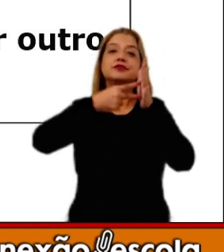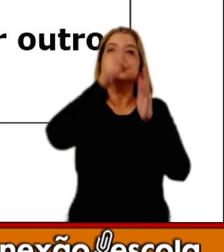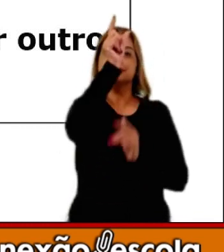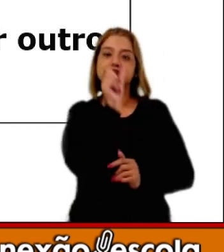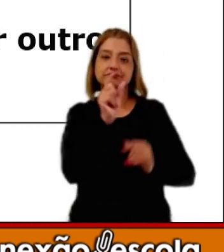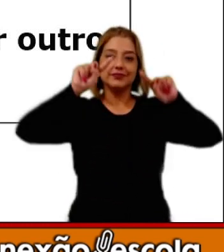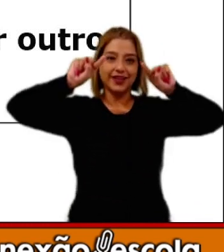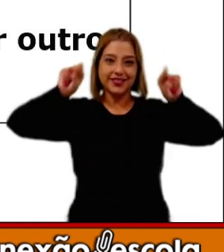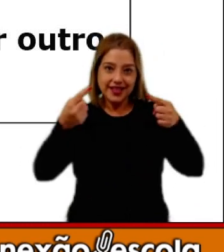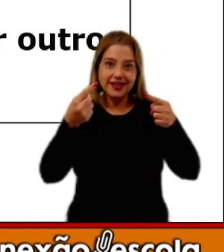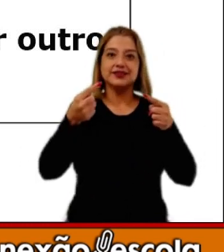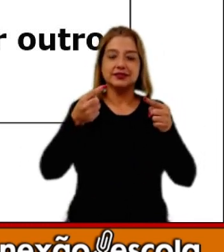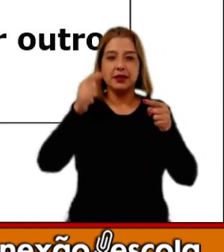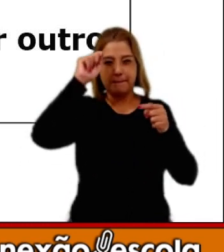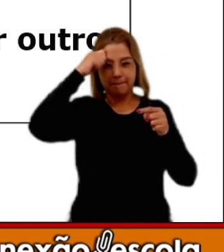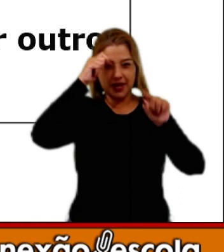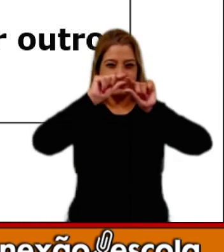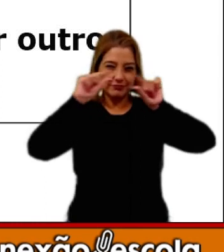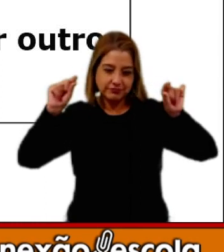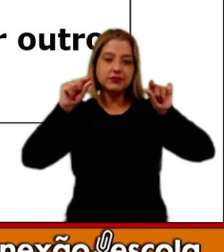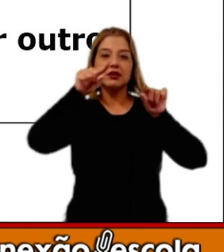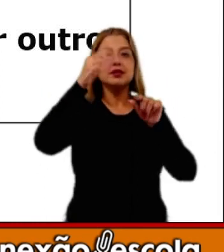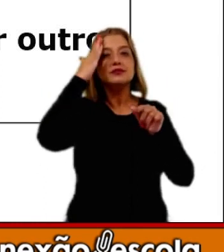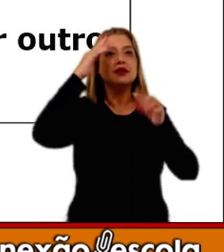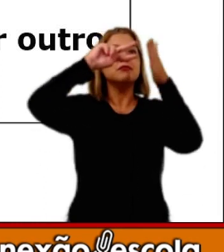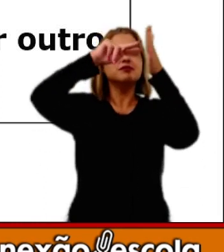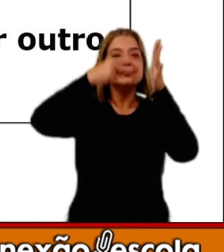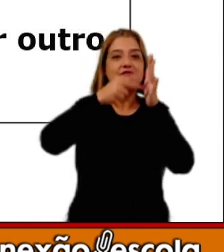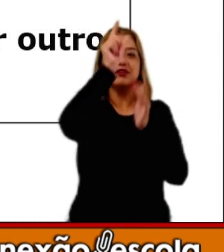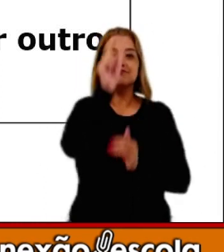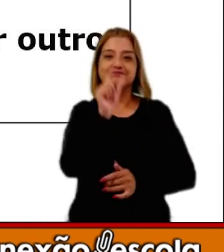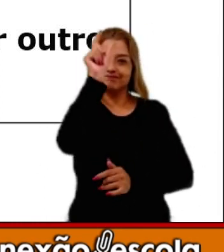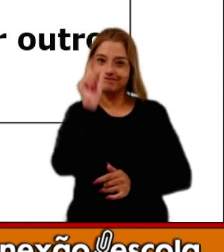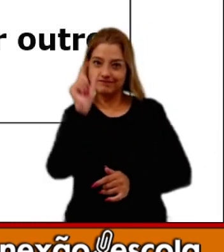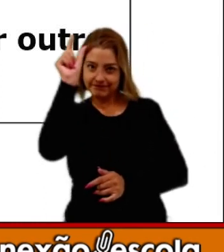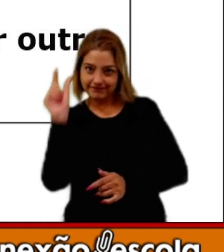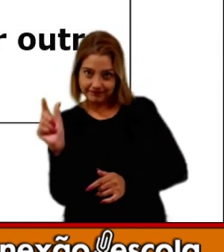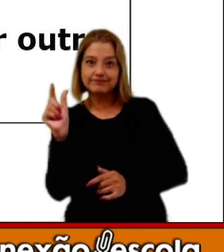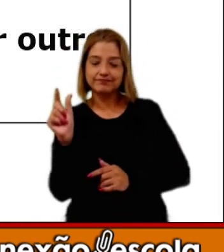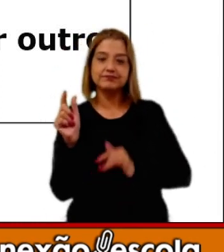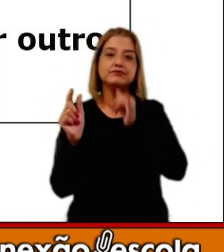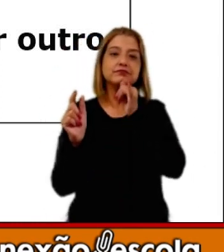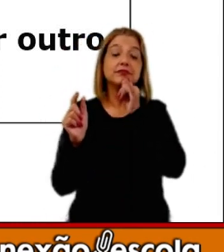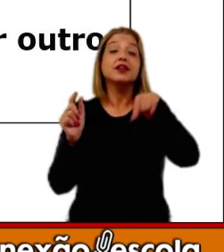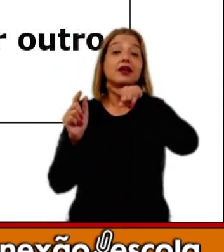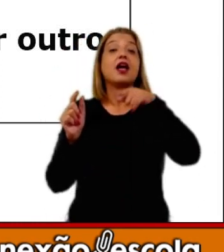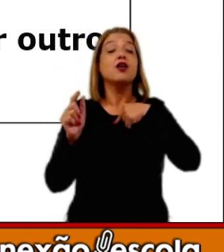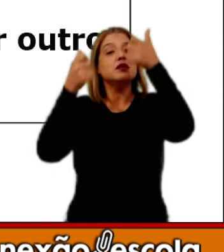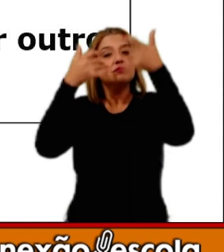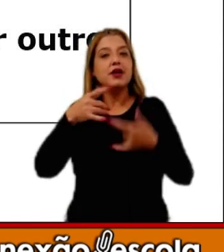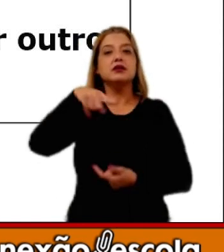entre parênteses em então a cada, tem uma palavrinha que é um conectivo e eu sempre vou fazer assim para